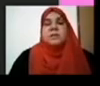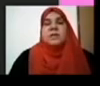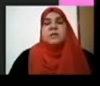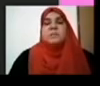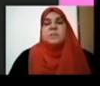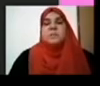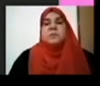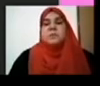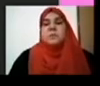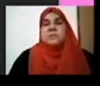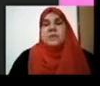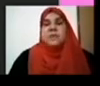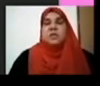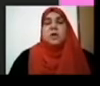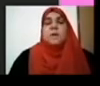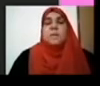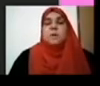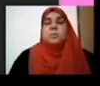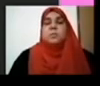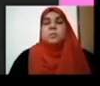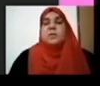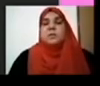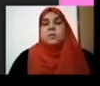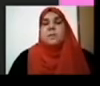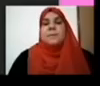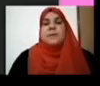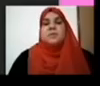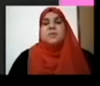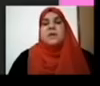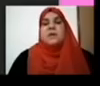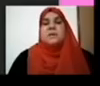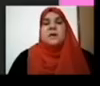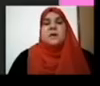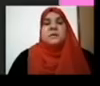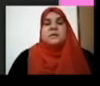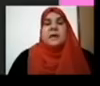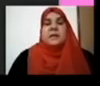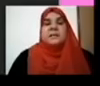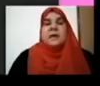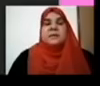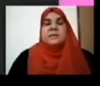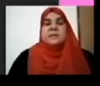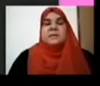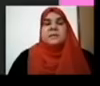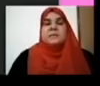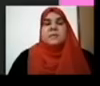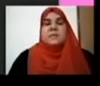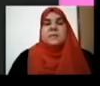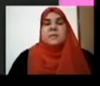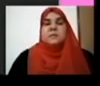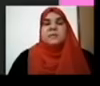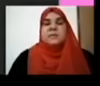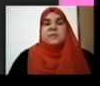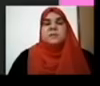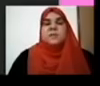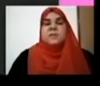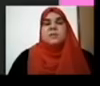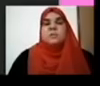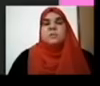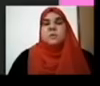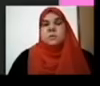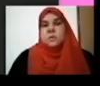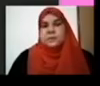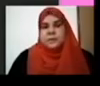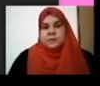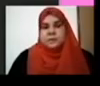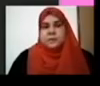x sobre 3 menos 5 sobre 7. Produto da soma pela diferença das raízes desses elementos aqui da diferença